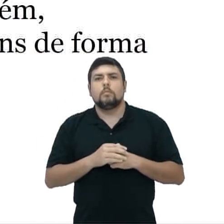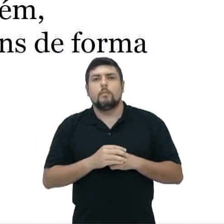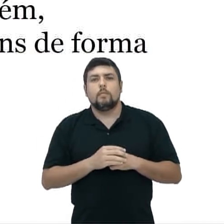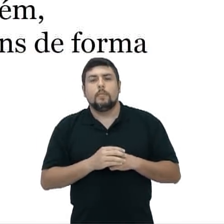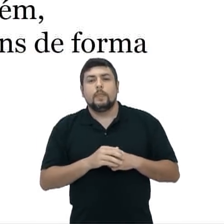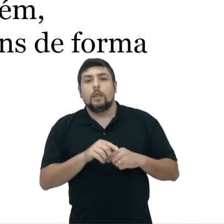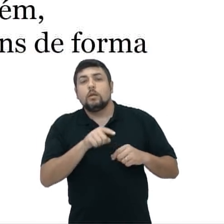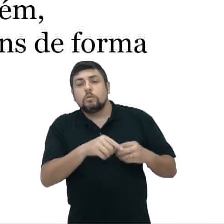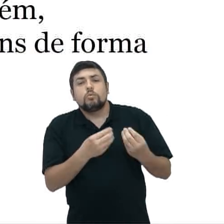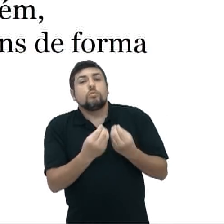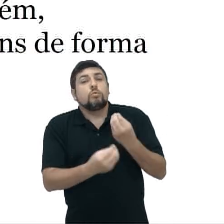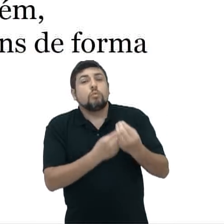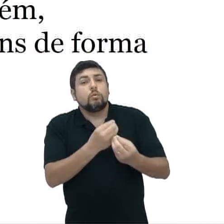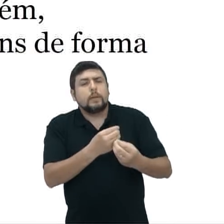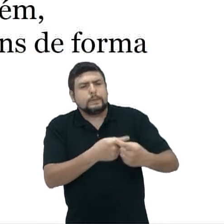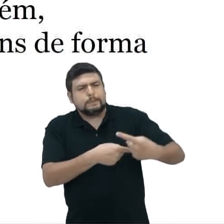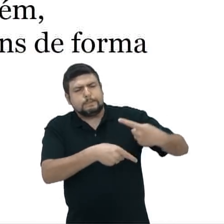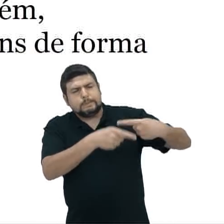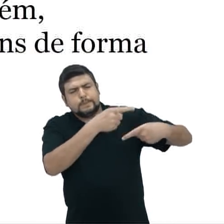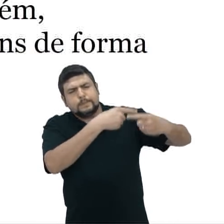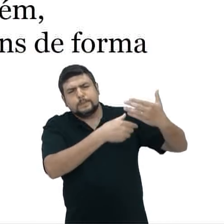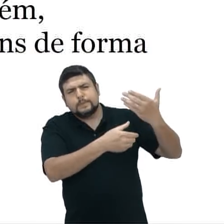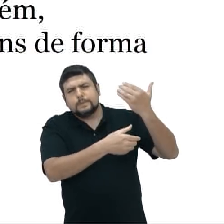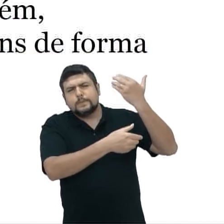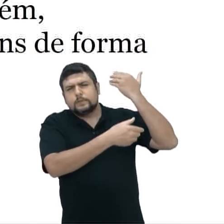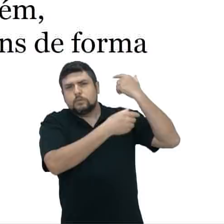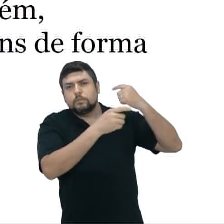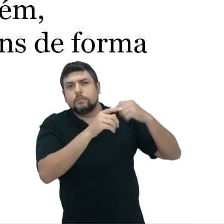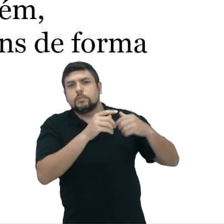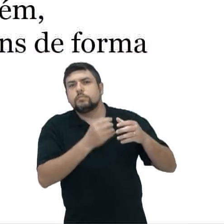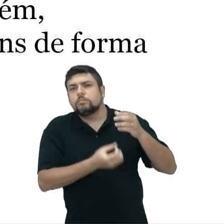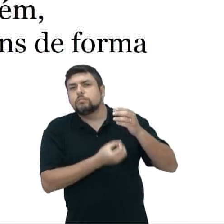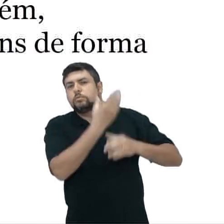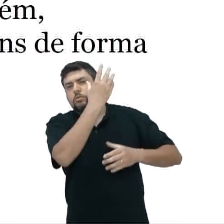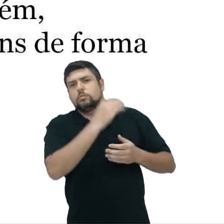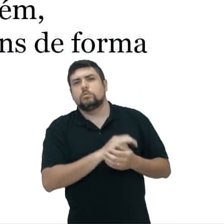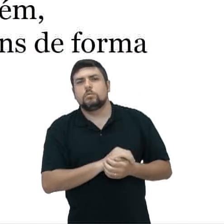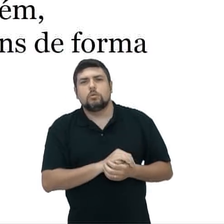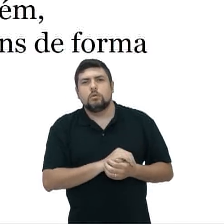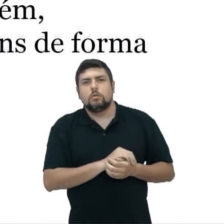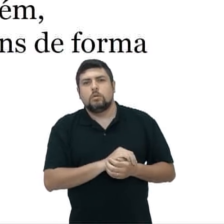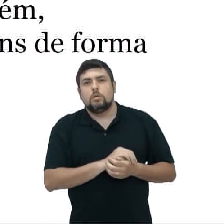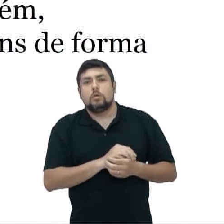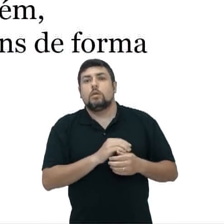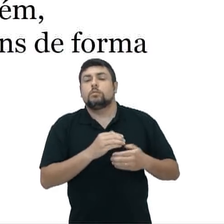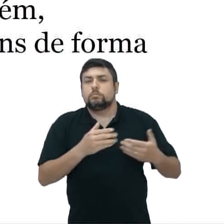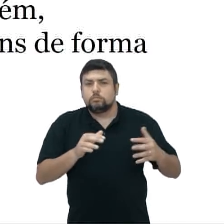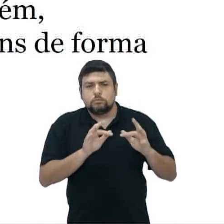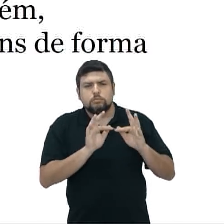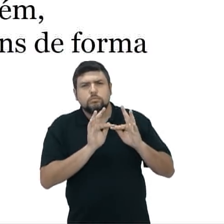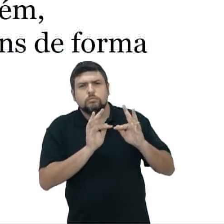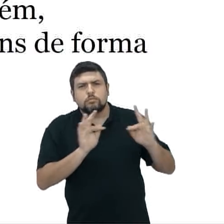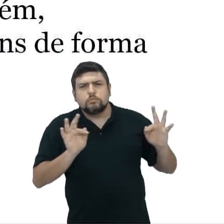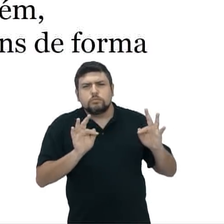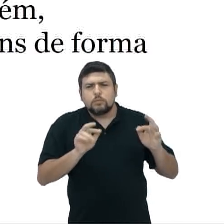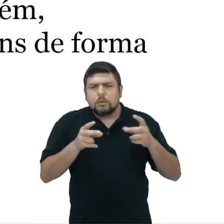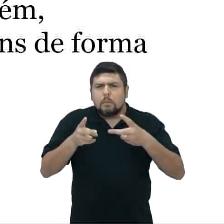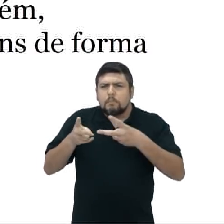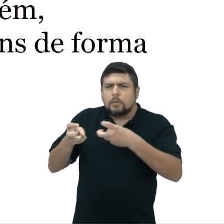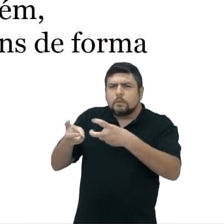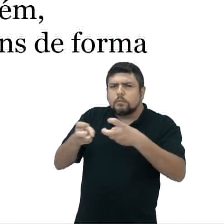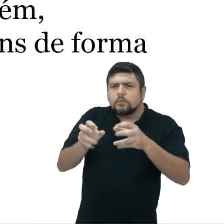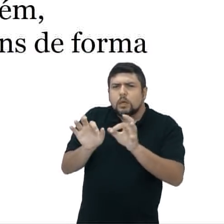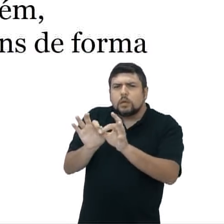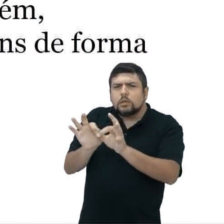na antiguidade, então não é nada novo. Porém, justamente por falarem de coisas tão comuns de forma resumida, eles